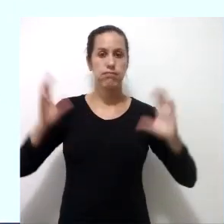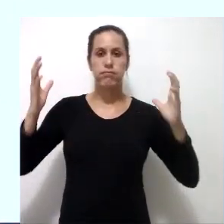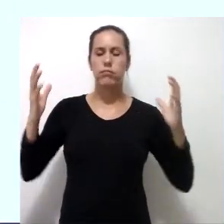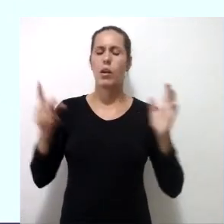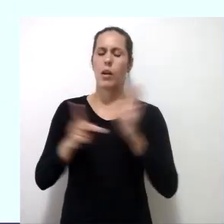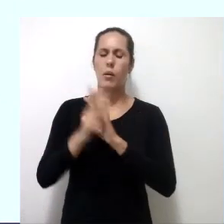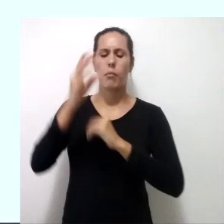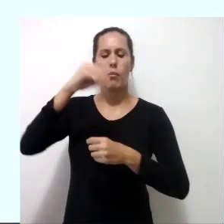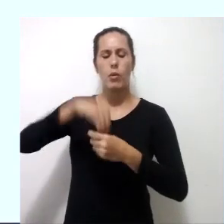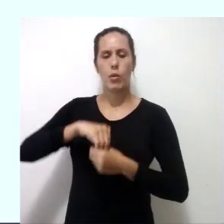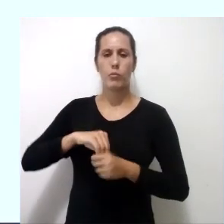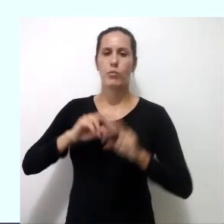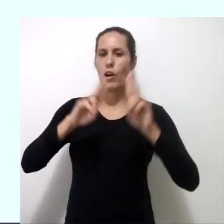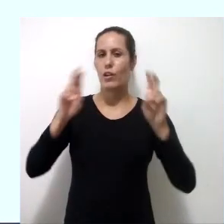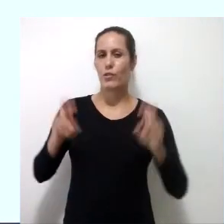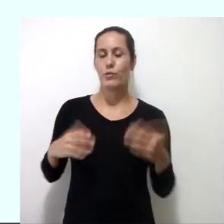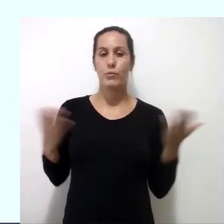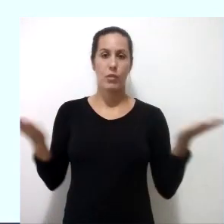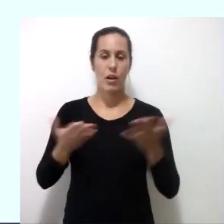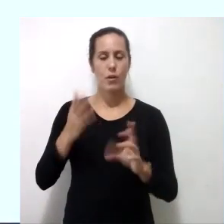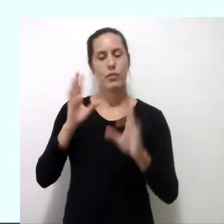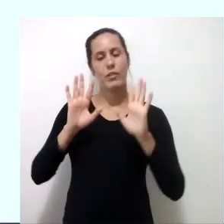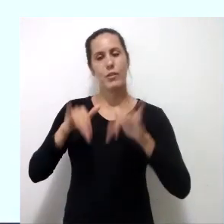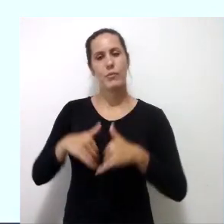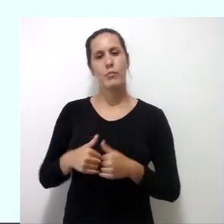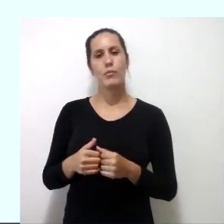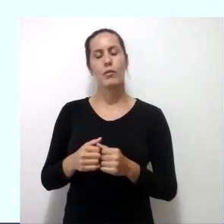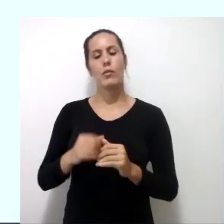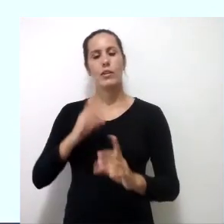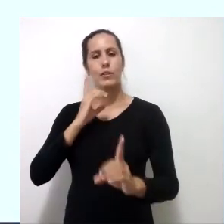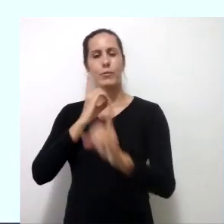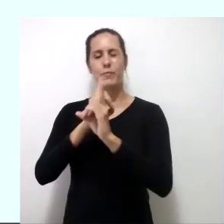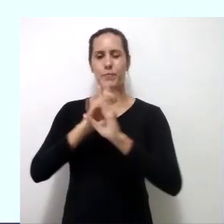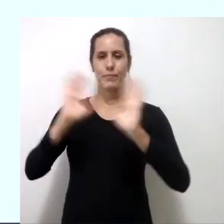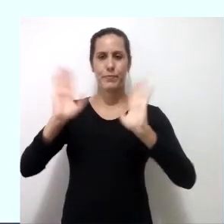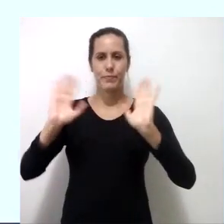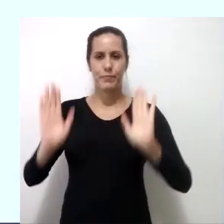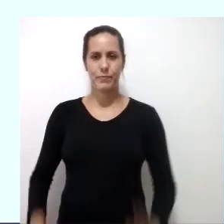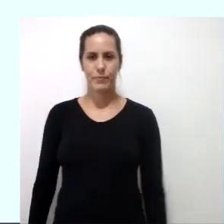fenômenos climáticos. Então hoje eu vou ficando por aqui e a gente se encontra na próxima aula.